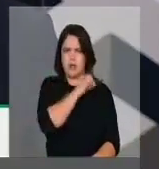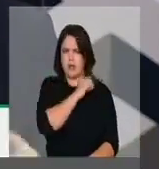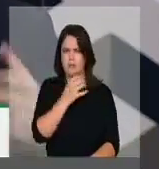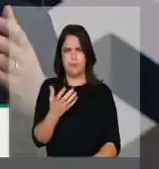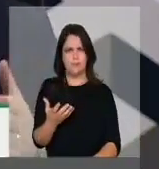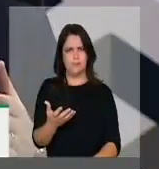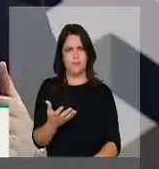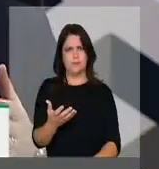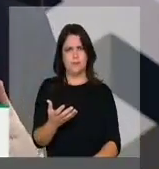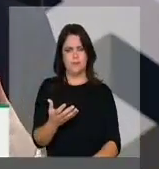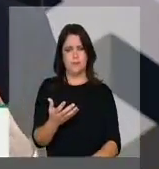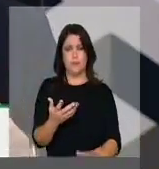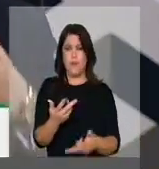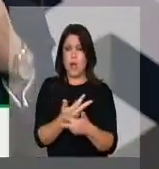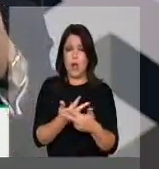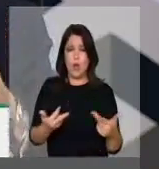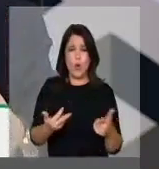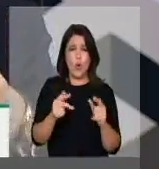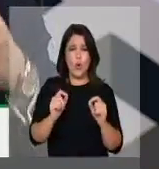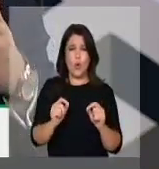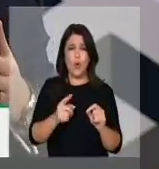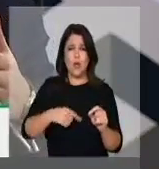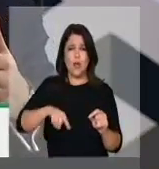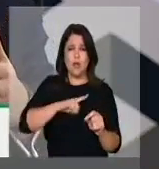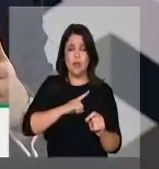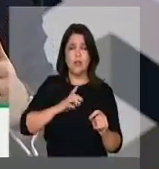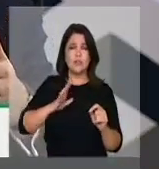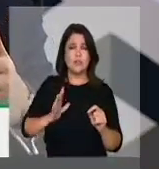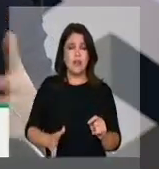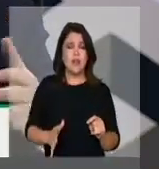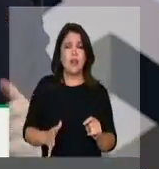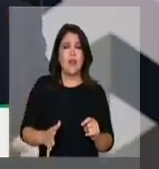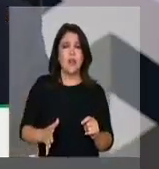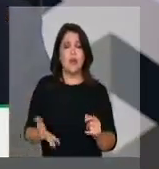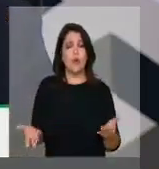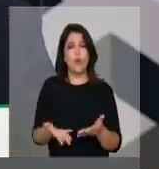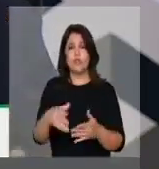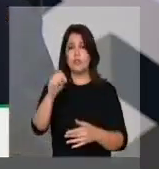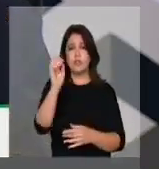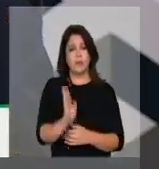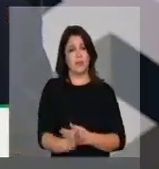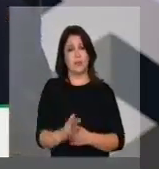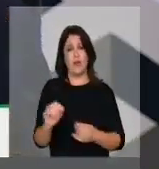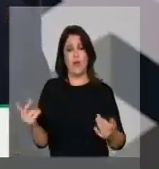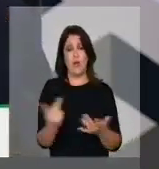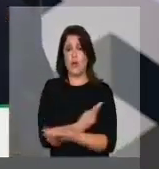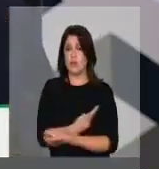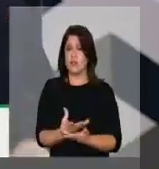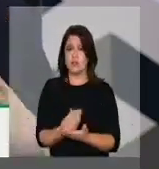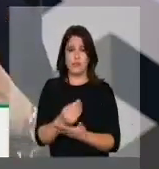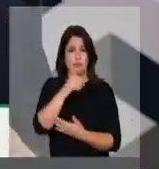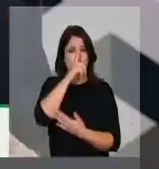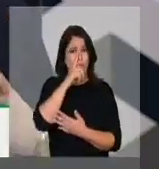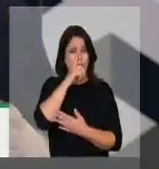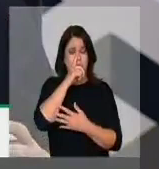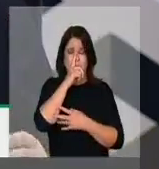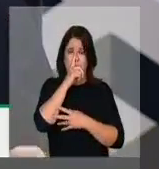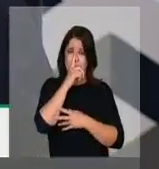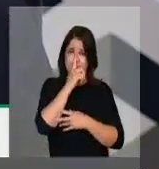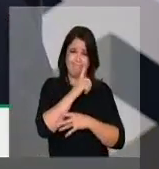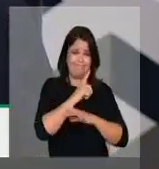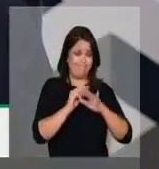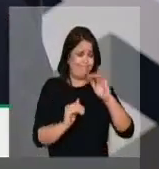tecido social, algo diante do que nós estamos hoje no Brasil, com riscos seríssimos de